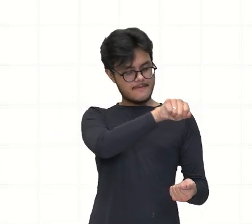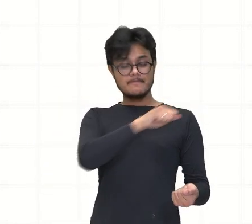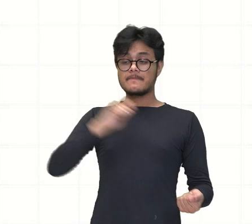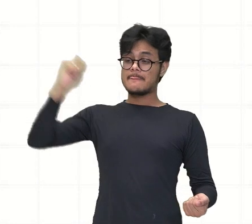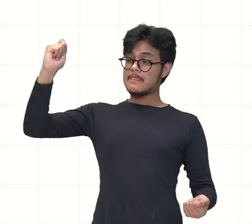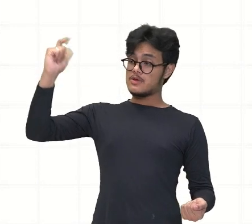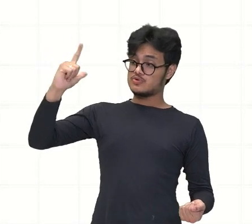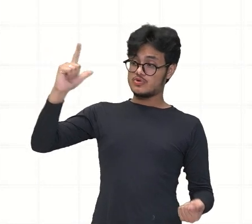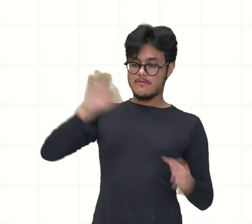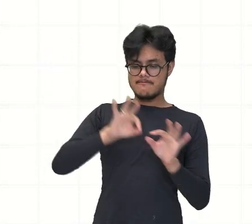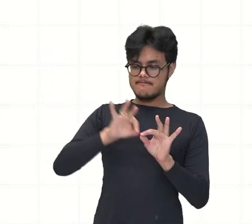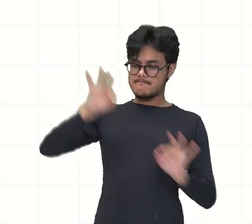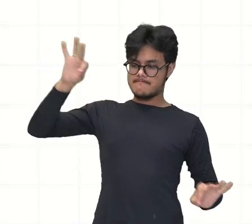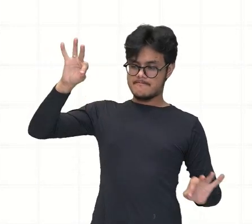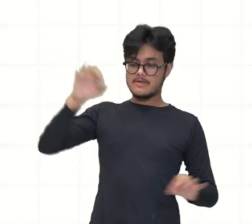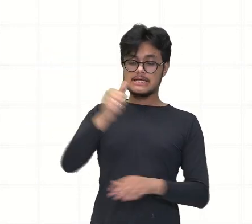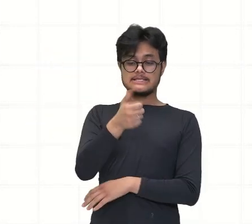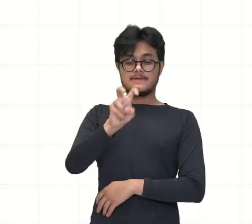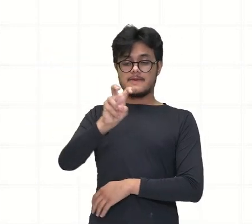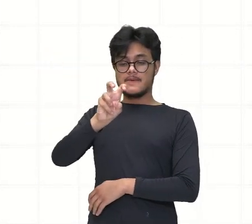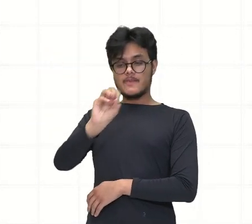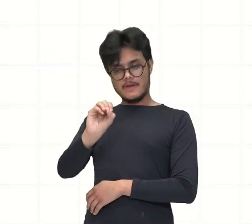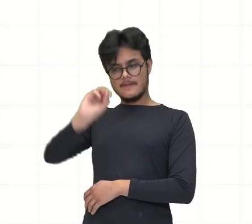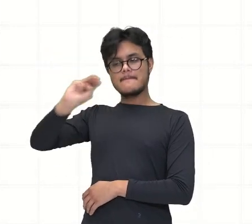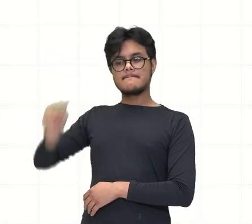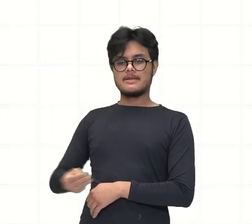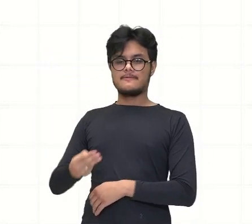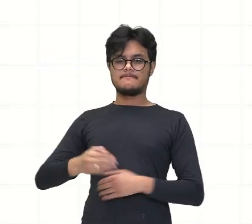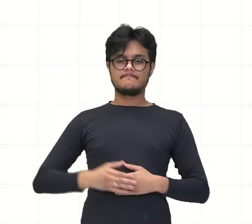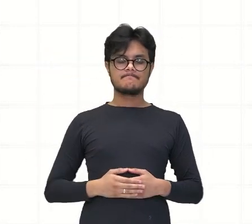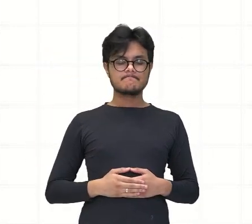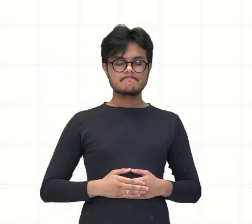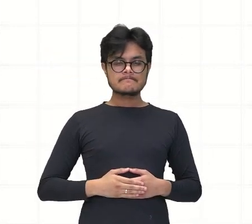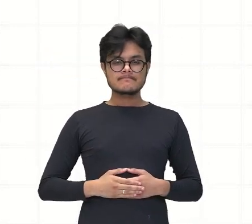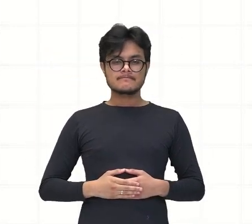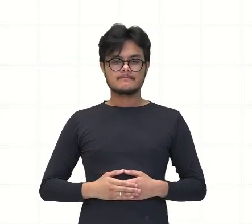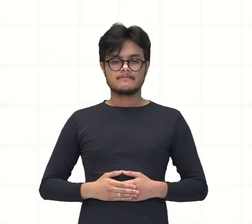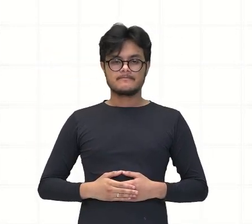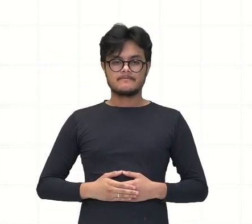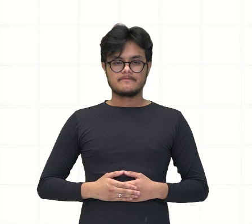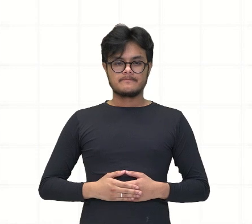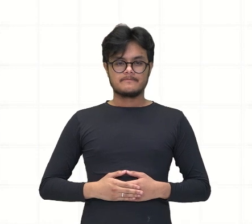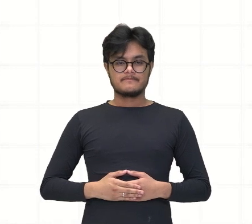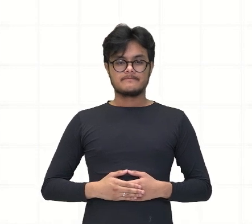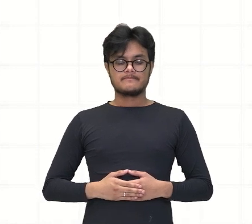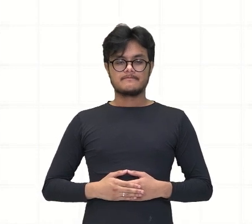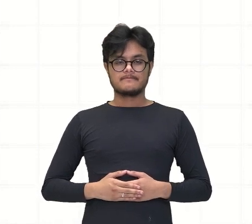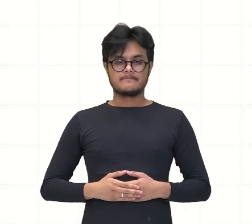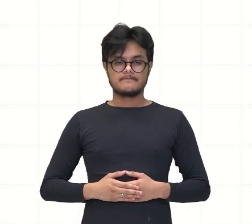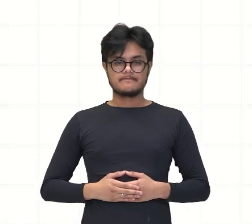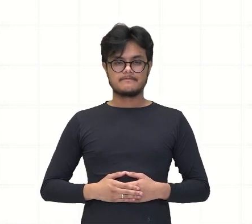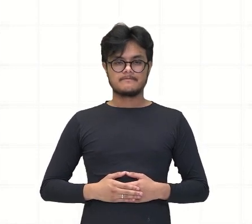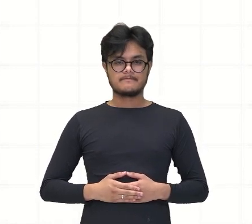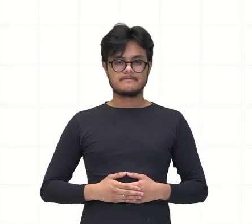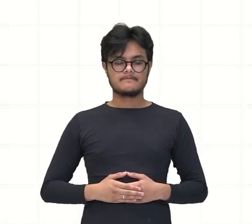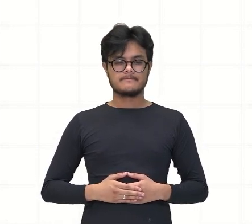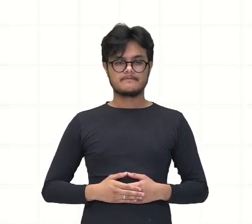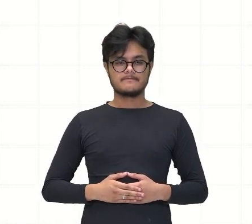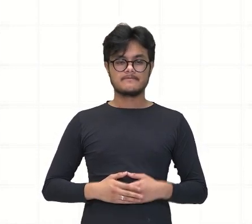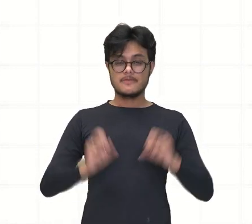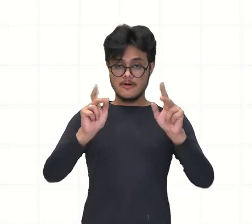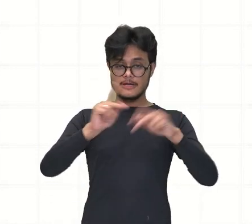Terra, tá bom? Então, a distância em questão, né, que está em quilômetro, é